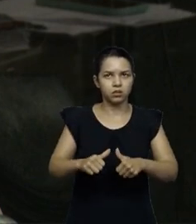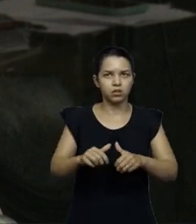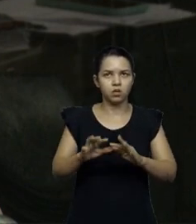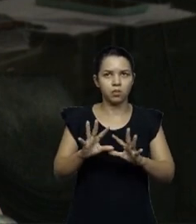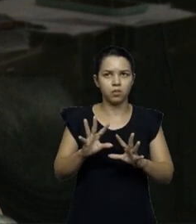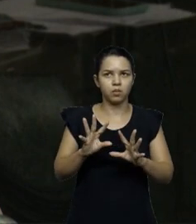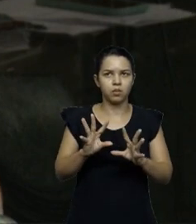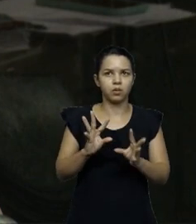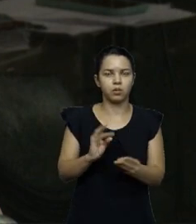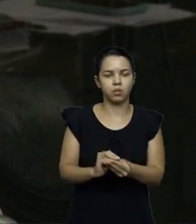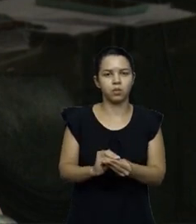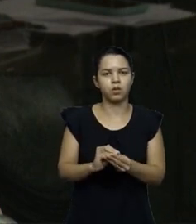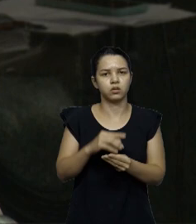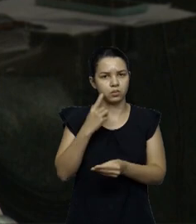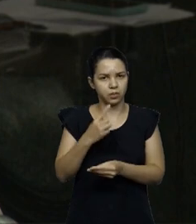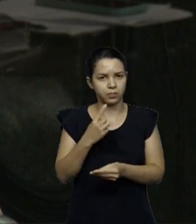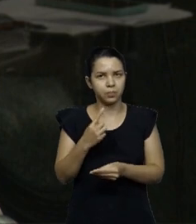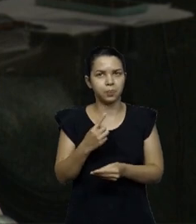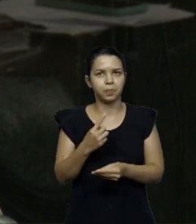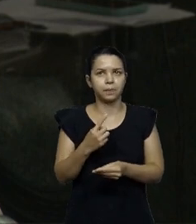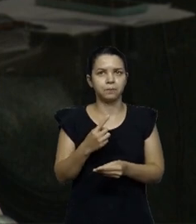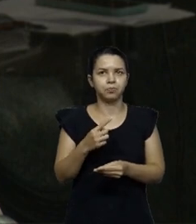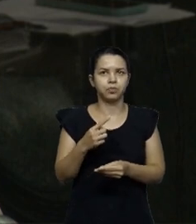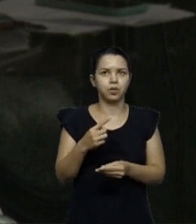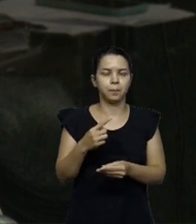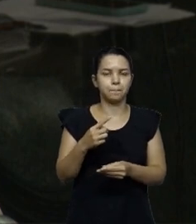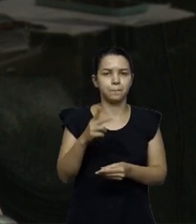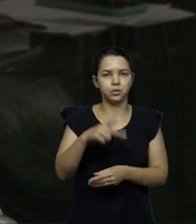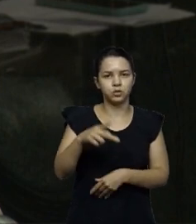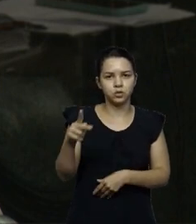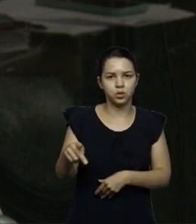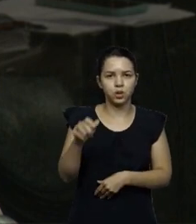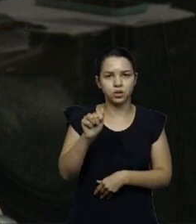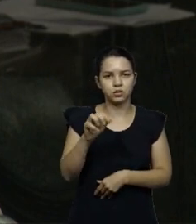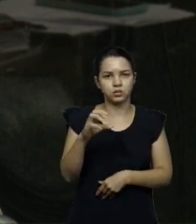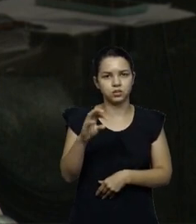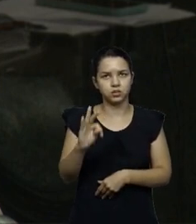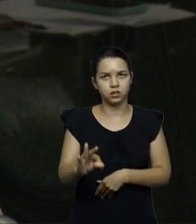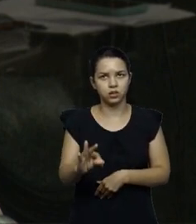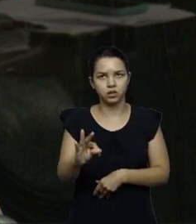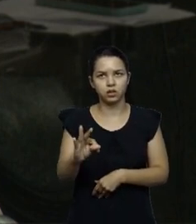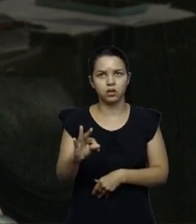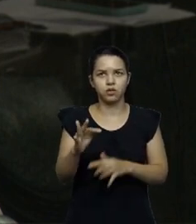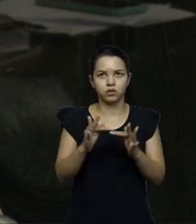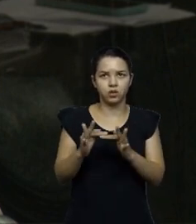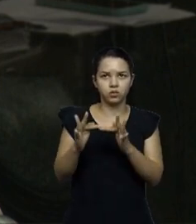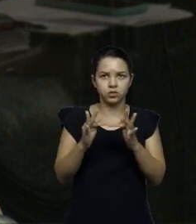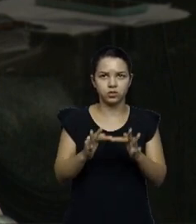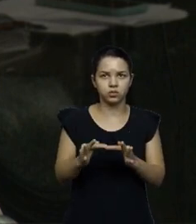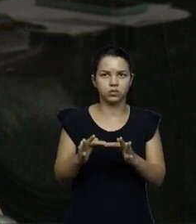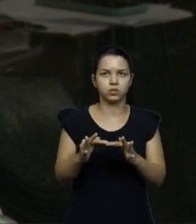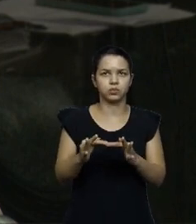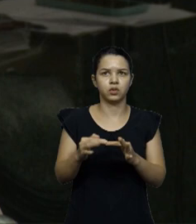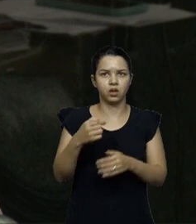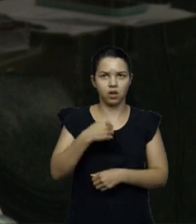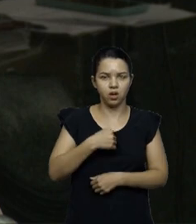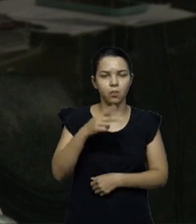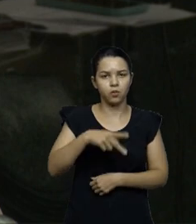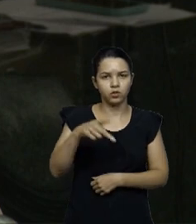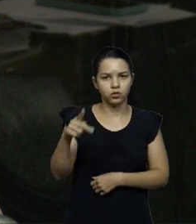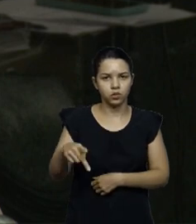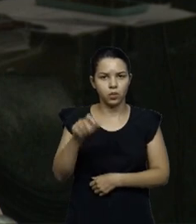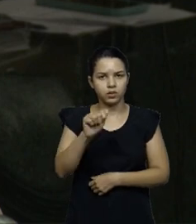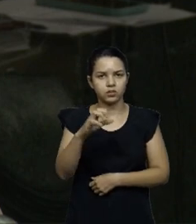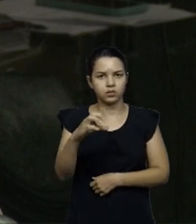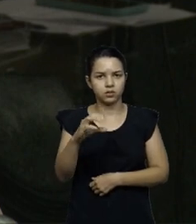para concluir a deputada a questão dos professores da sede da fundação também né hoje eu sou o professor acertei e eu fui